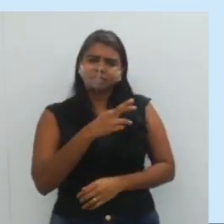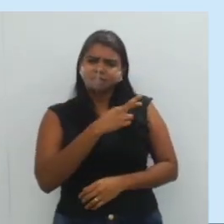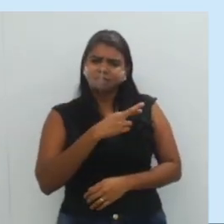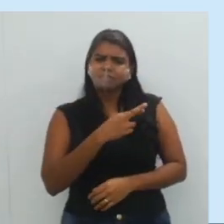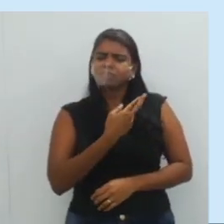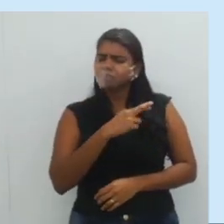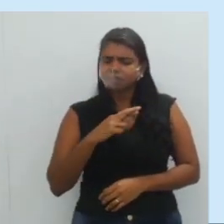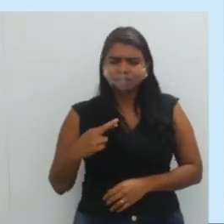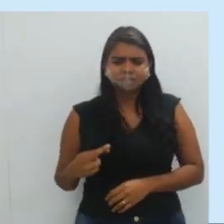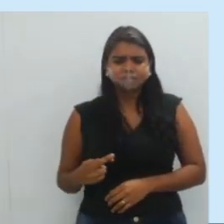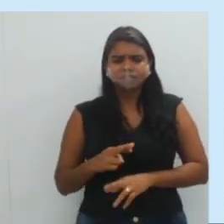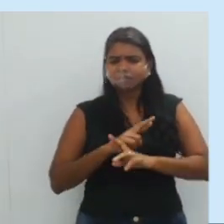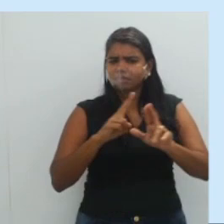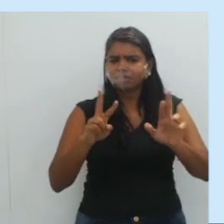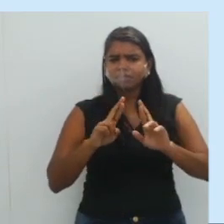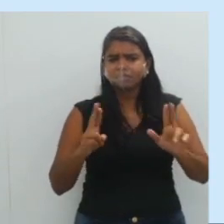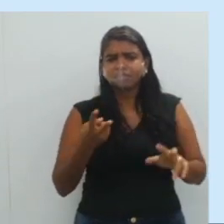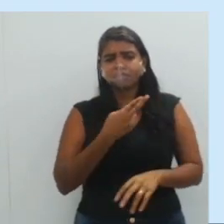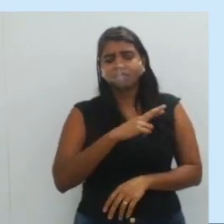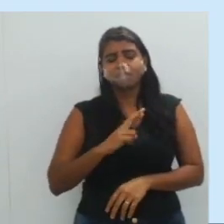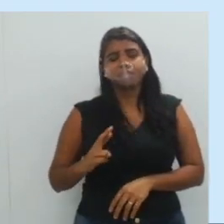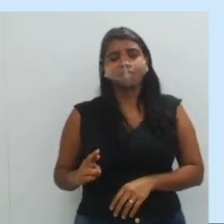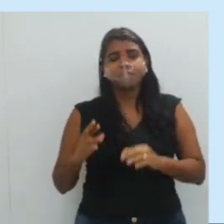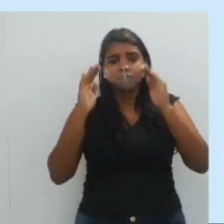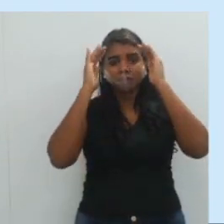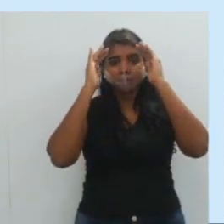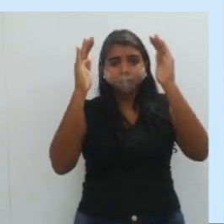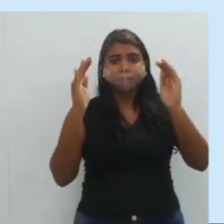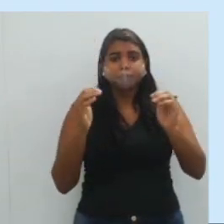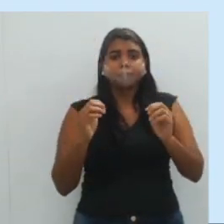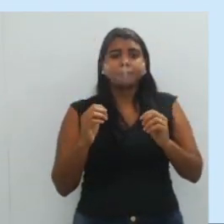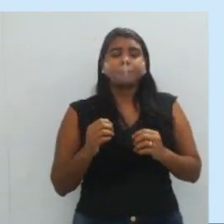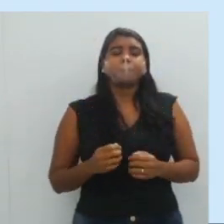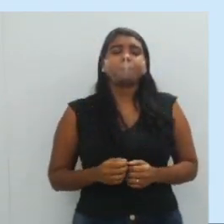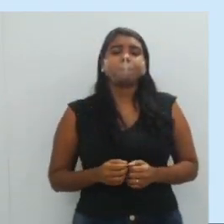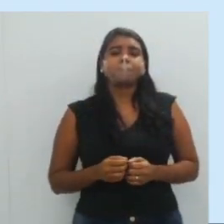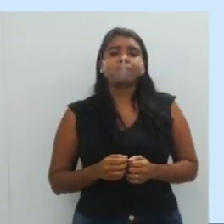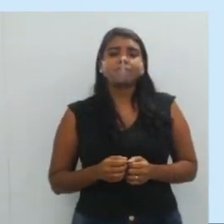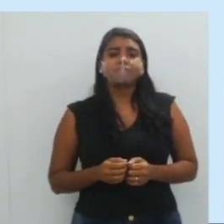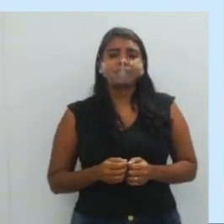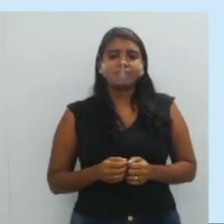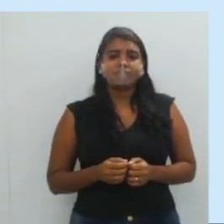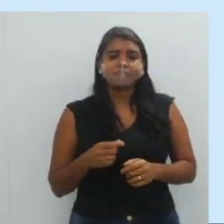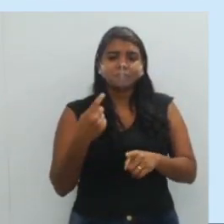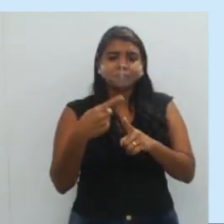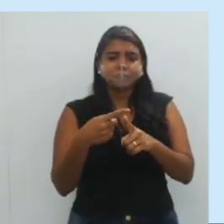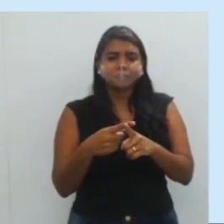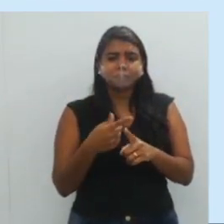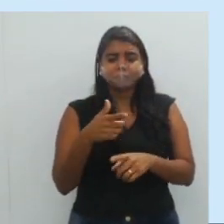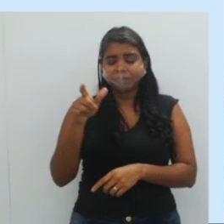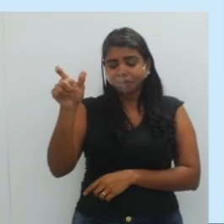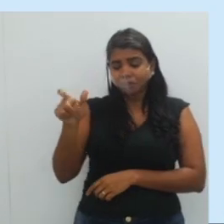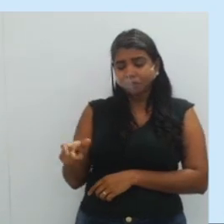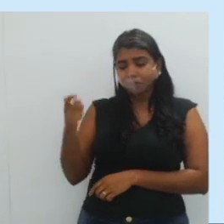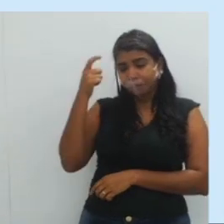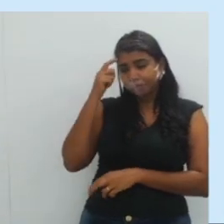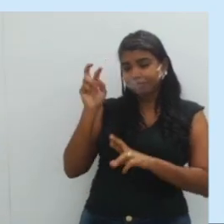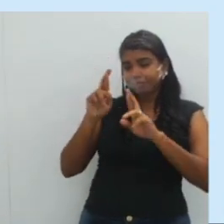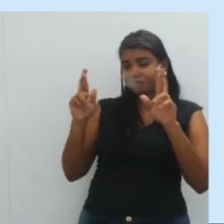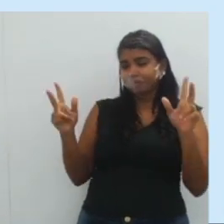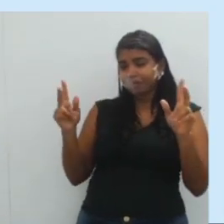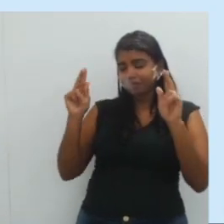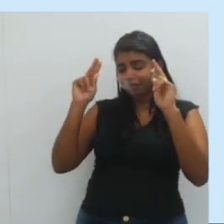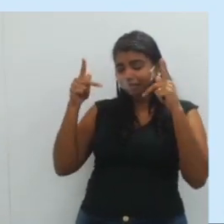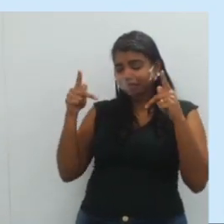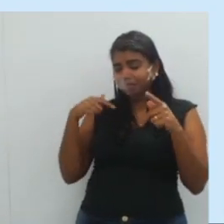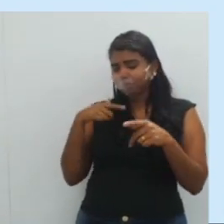tolerância religiosa. Então, é importante observar isso. A tolerância é porque o outro pensa